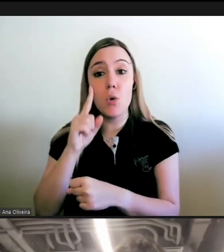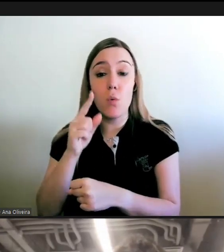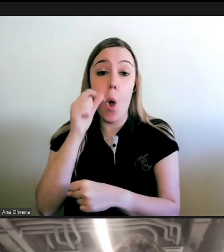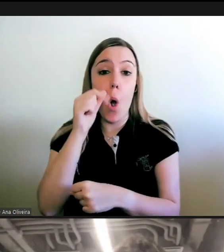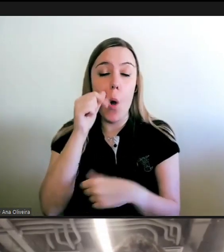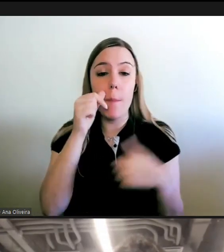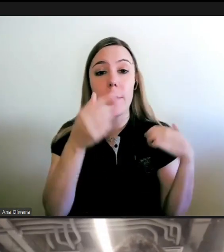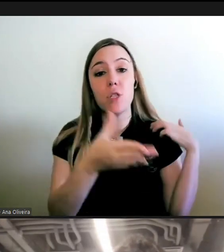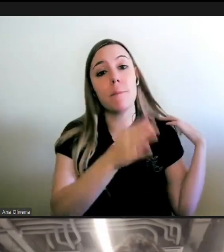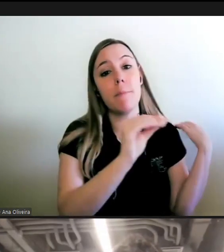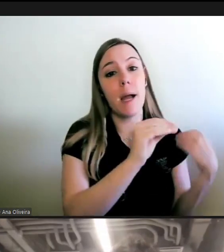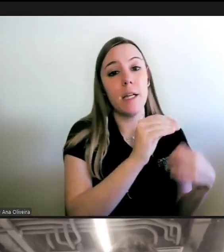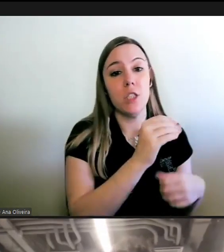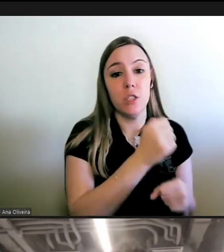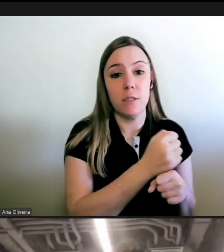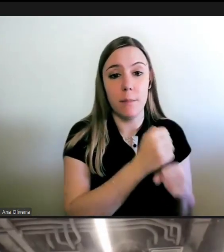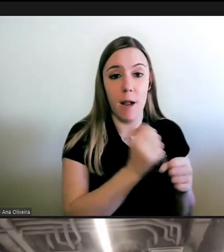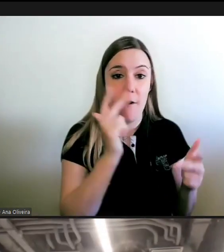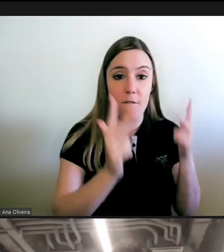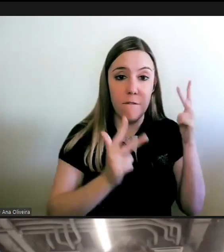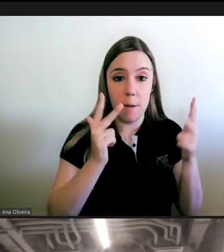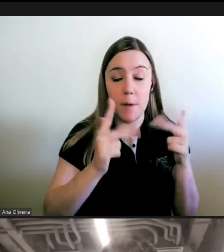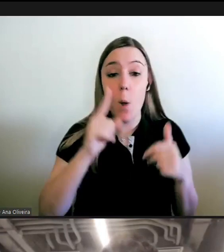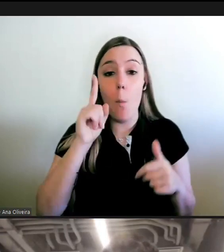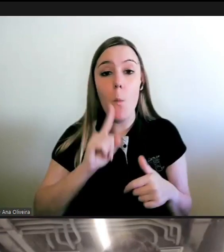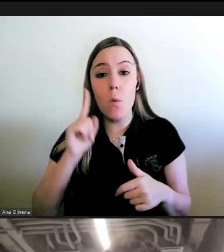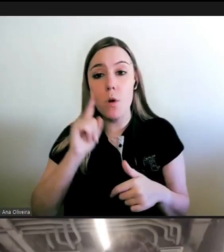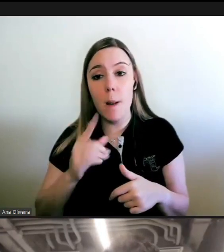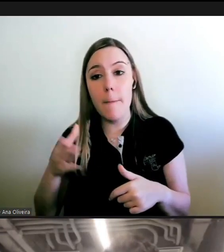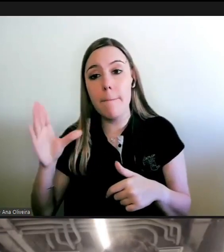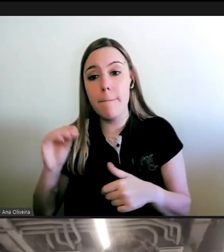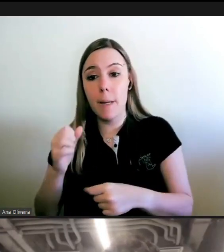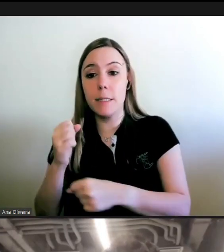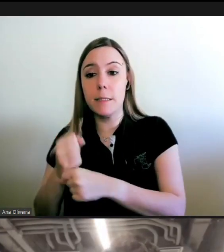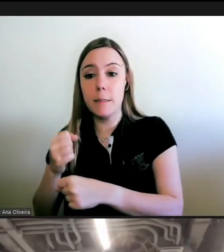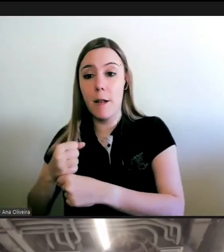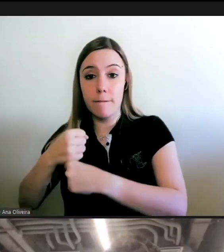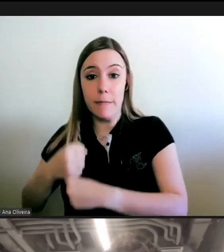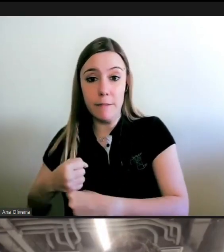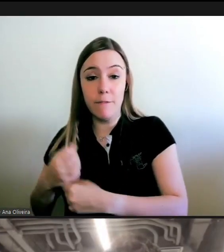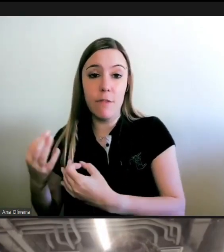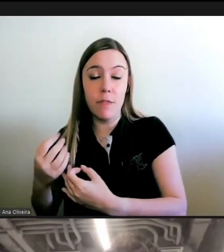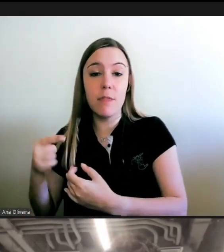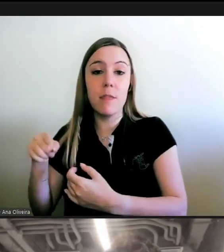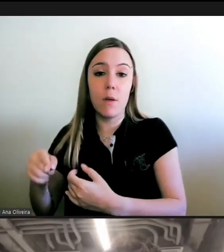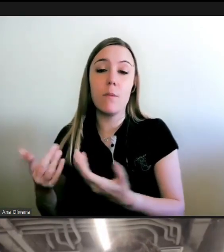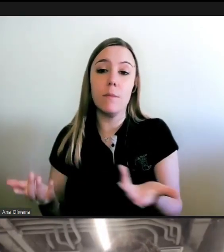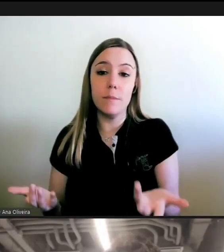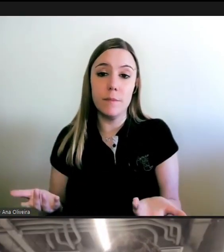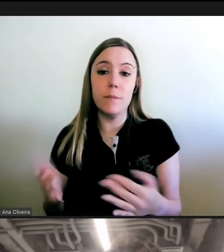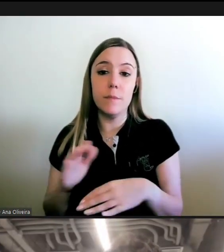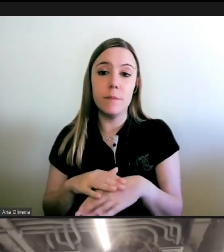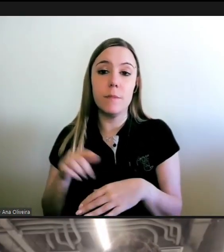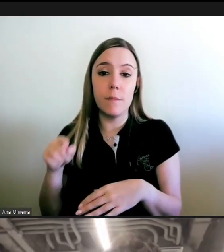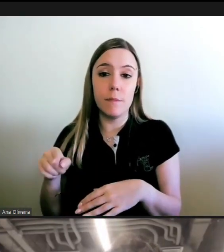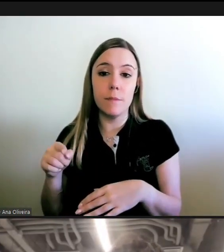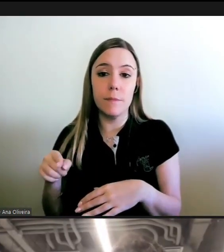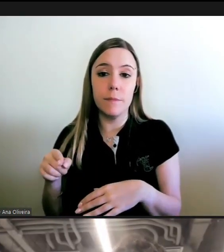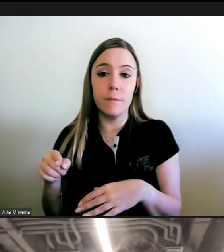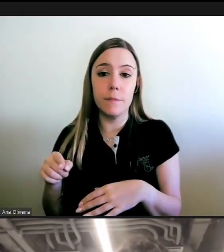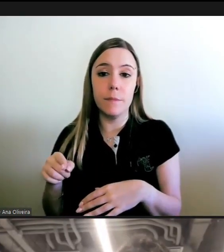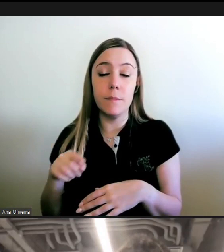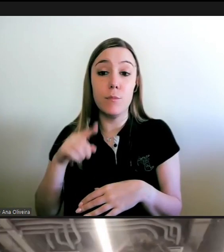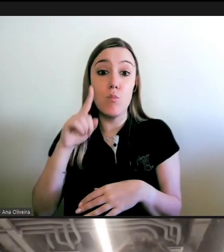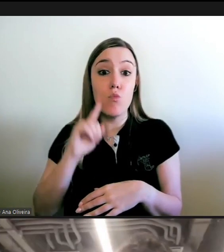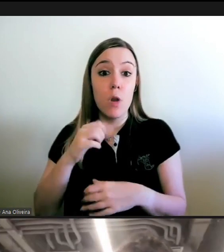homens operários e mais mulheres quadros, logo a qualificação das mulheres quadros